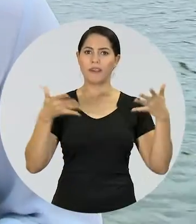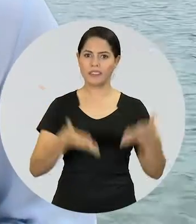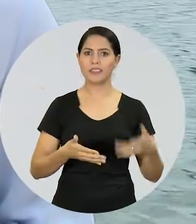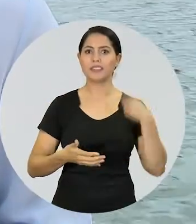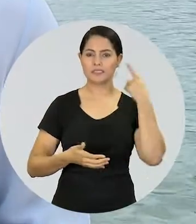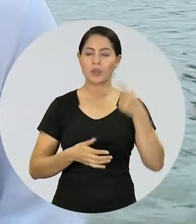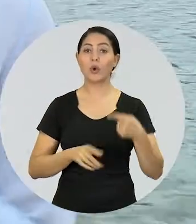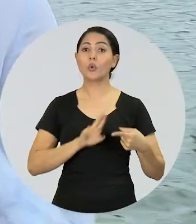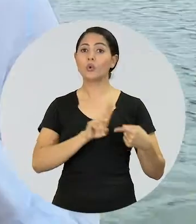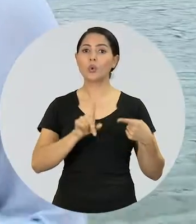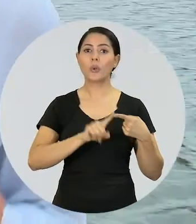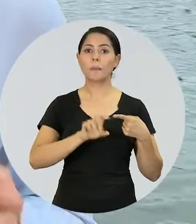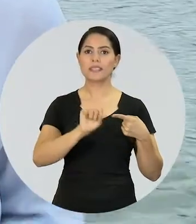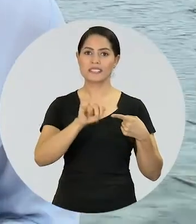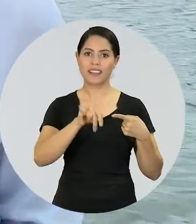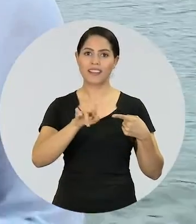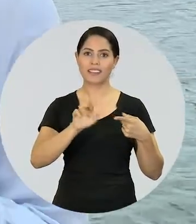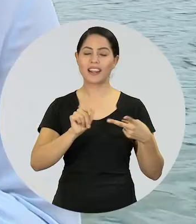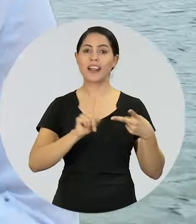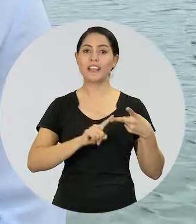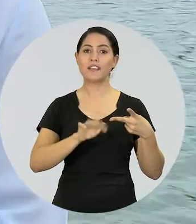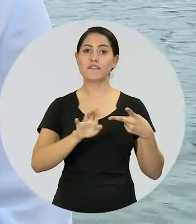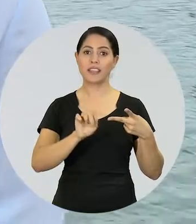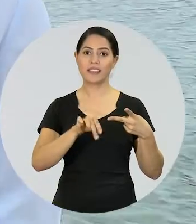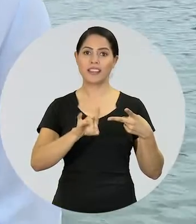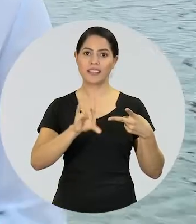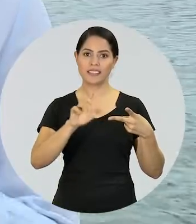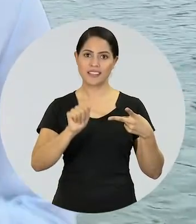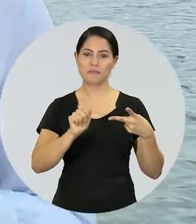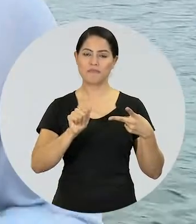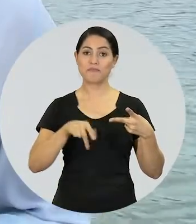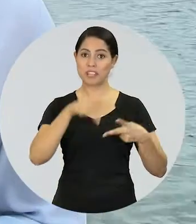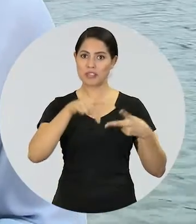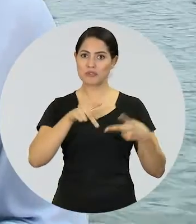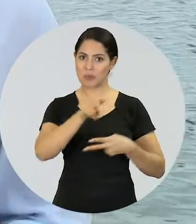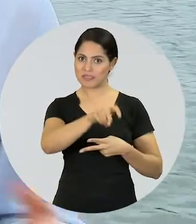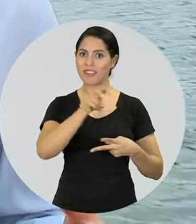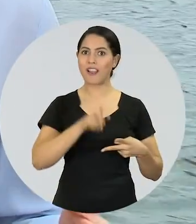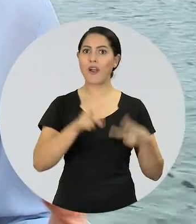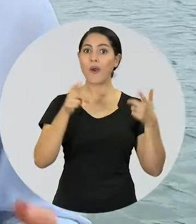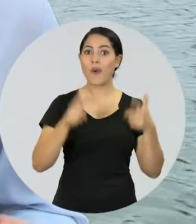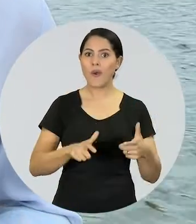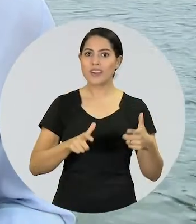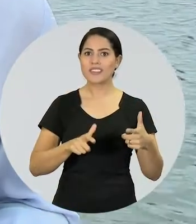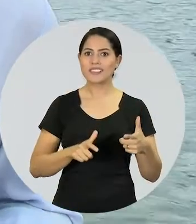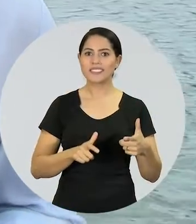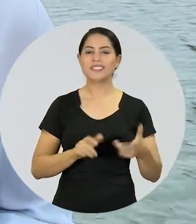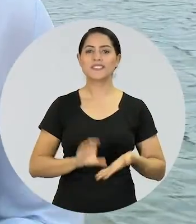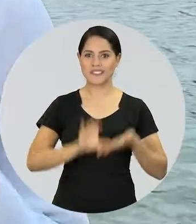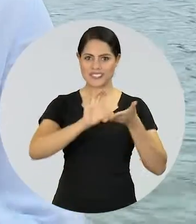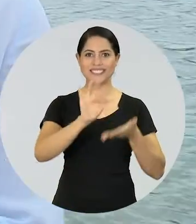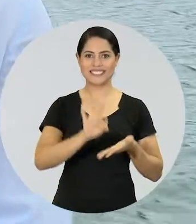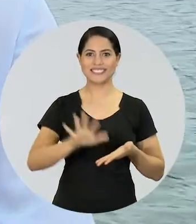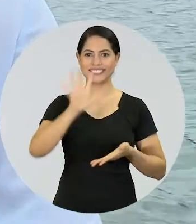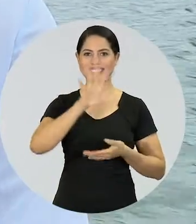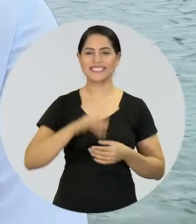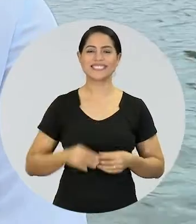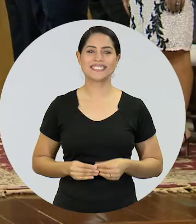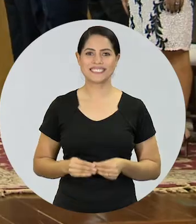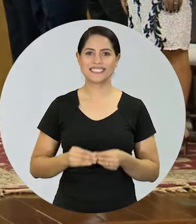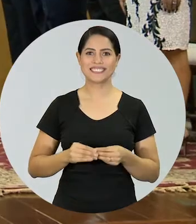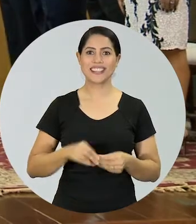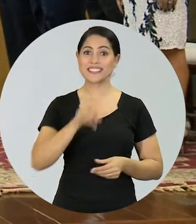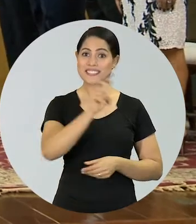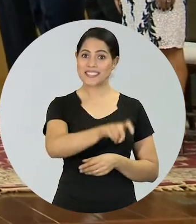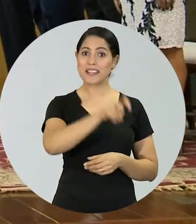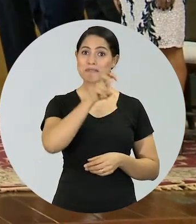destinadas à advocacia. Sandra Krieger e Fernanda Marinella tomaram posse e a cerimônia aconteceu na sede do Conselho Federal.